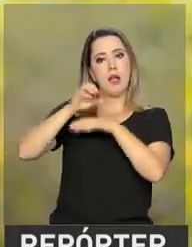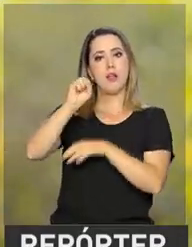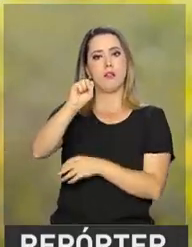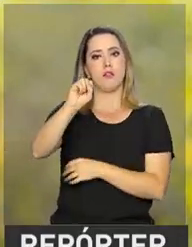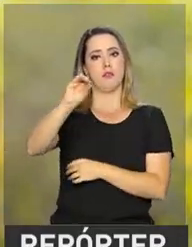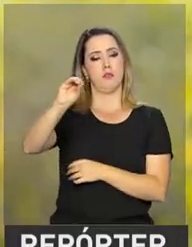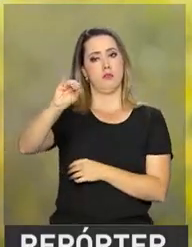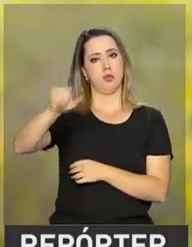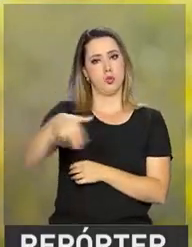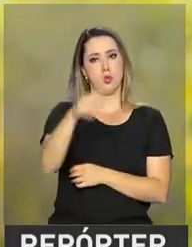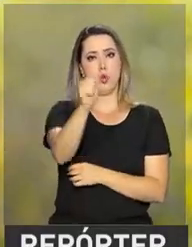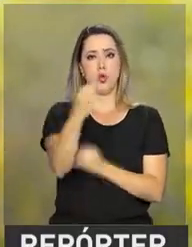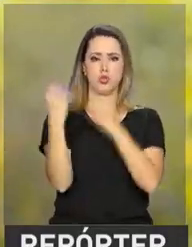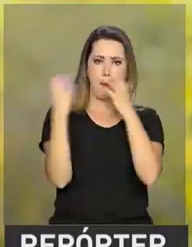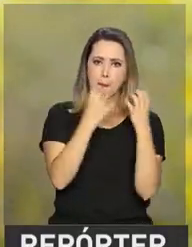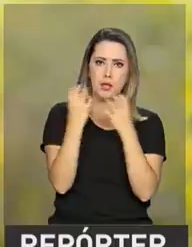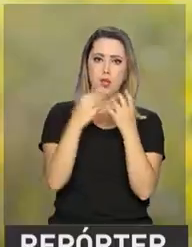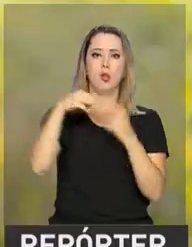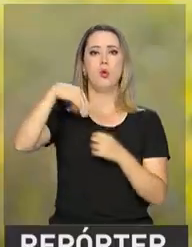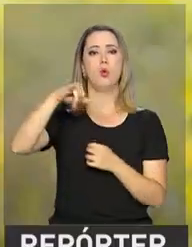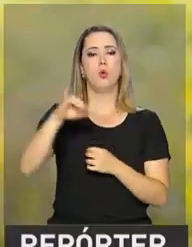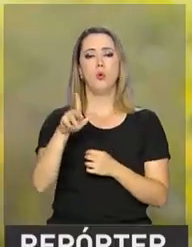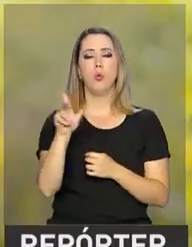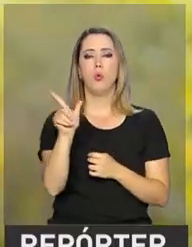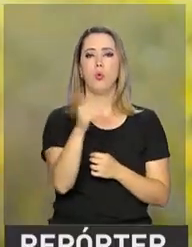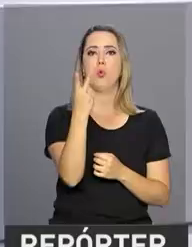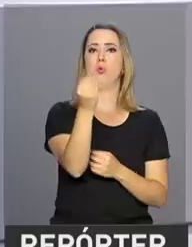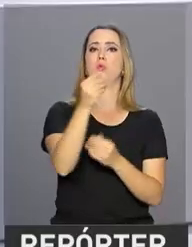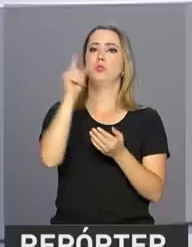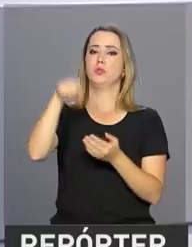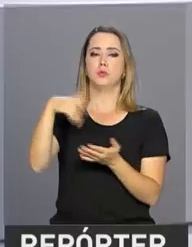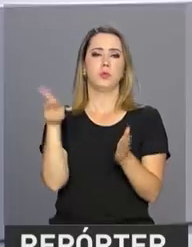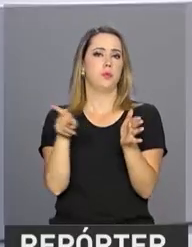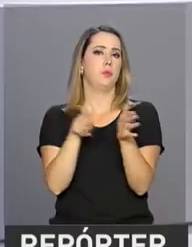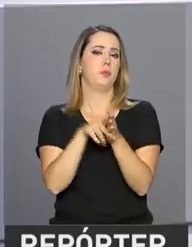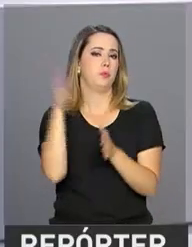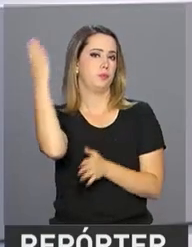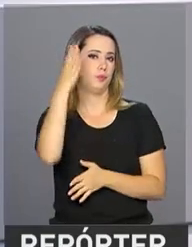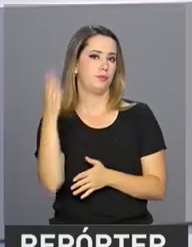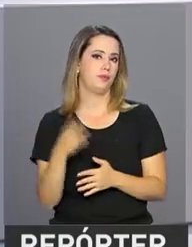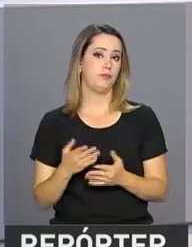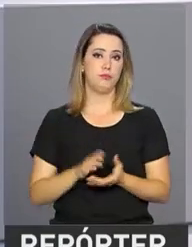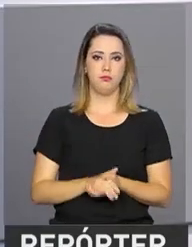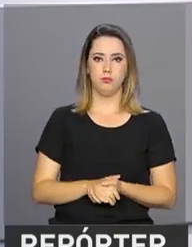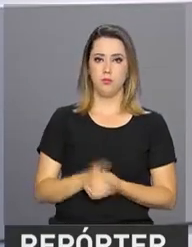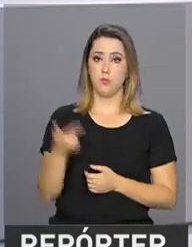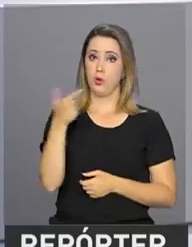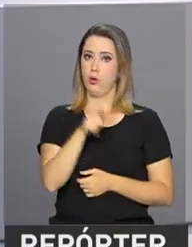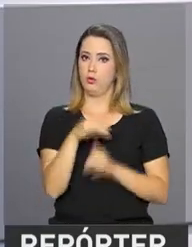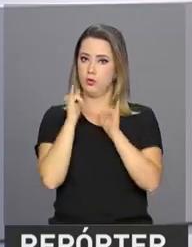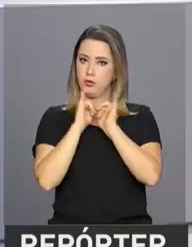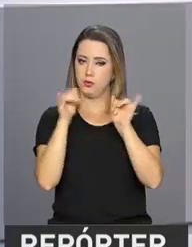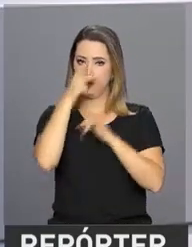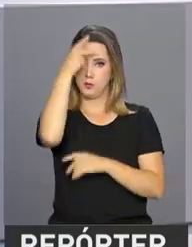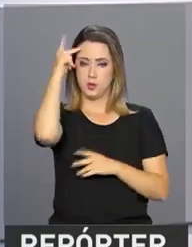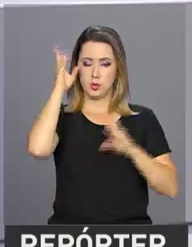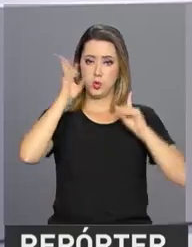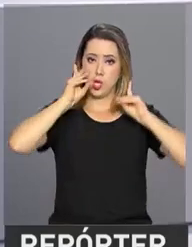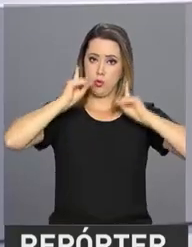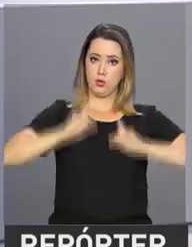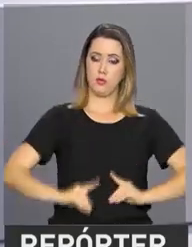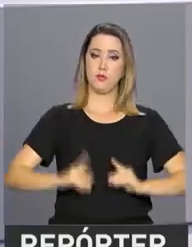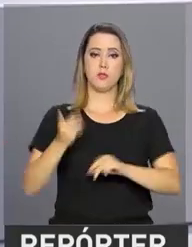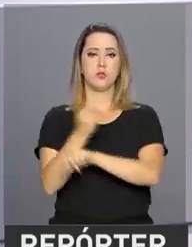e agora de milho ea sua vocação natural do brasil e agora uma notícia para as pessoas com deficiência que